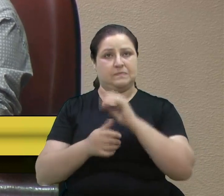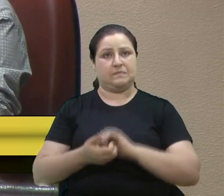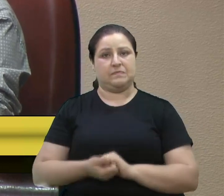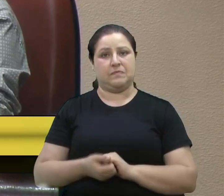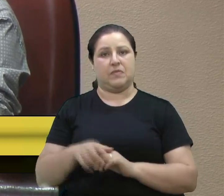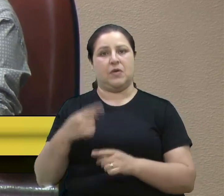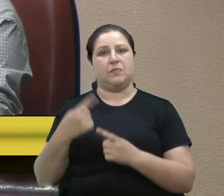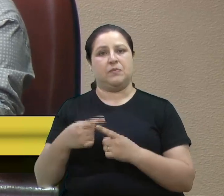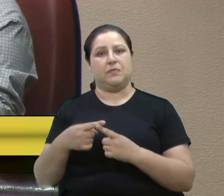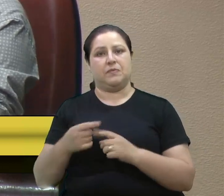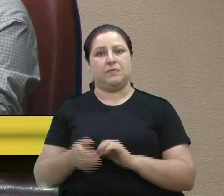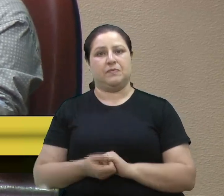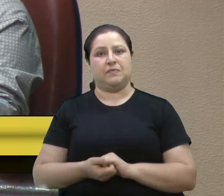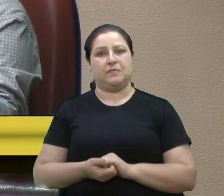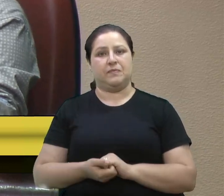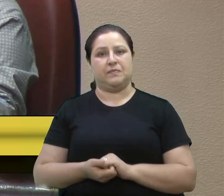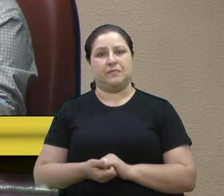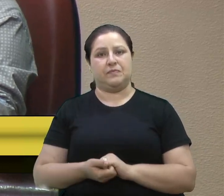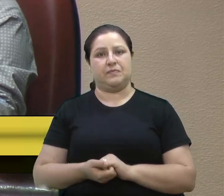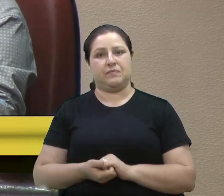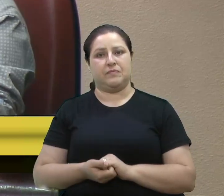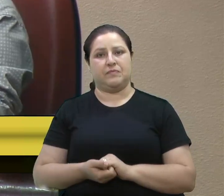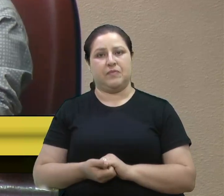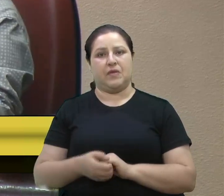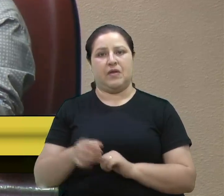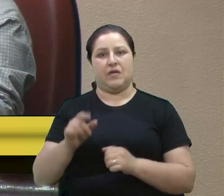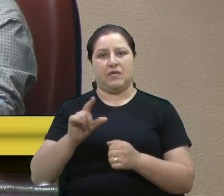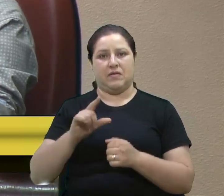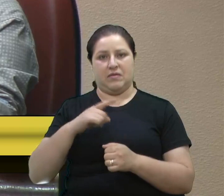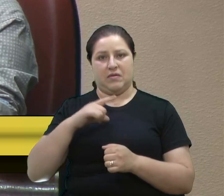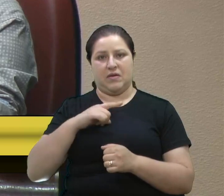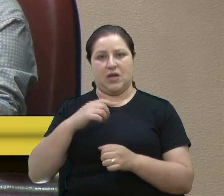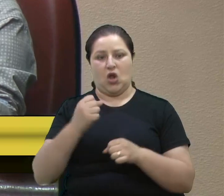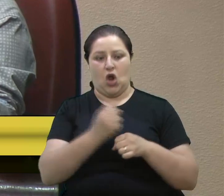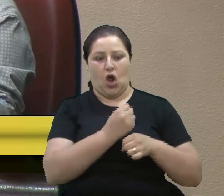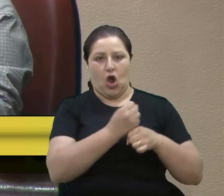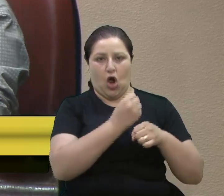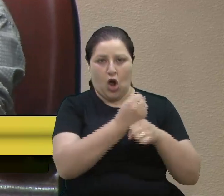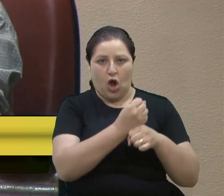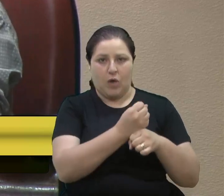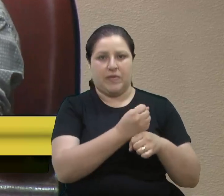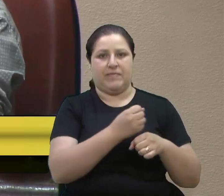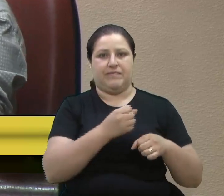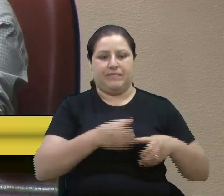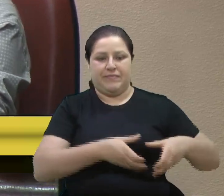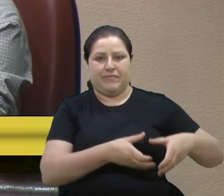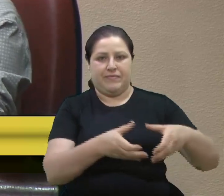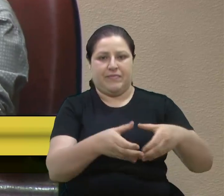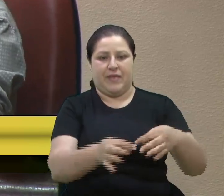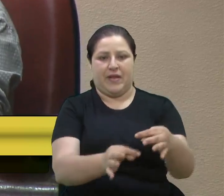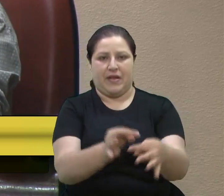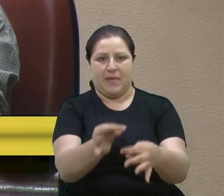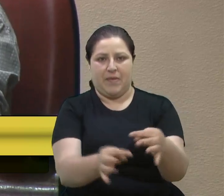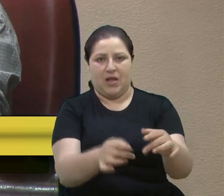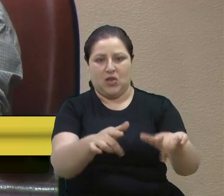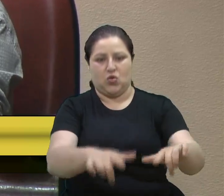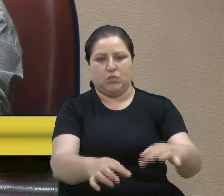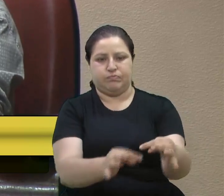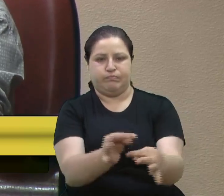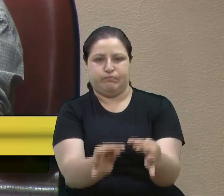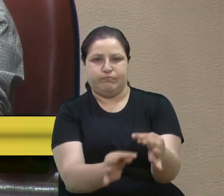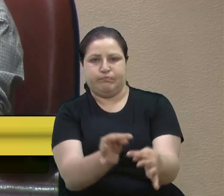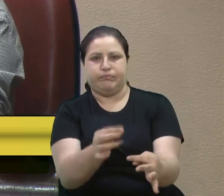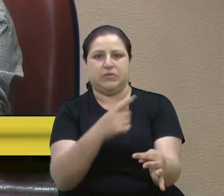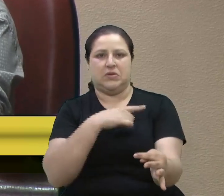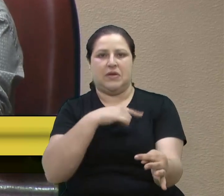Por quê? Faz o saneamento da Secretaria de Obras, vai para a estação de tratamento, e aí temos